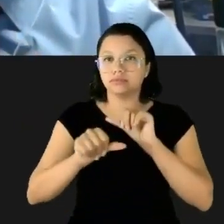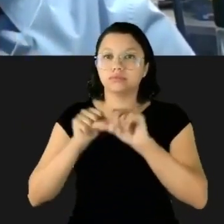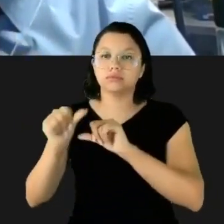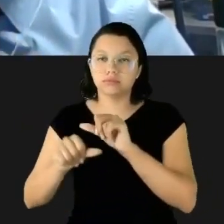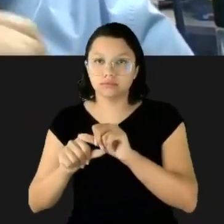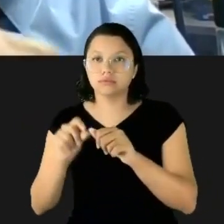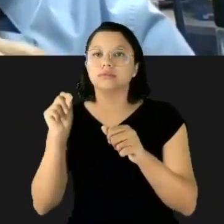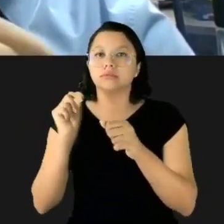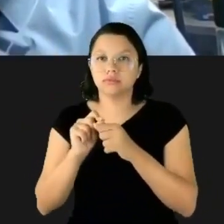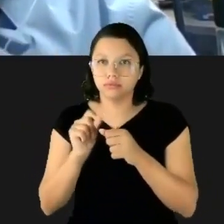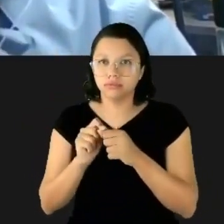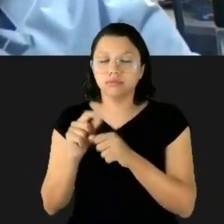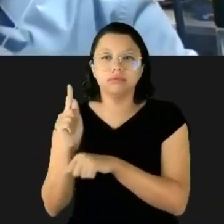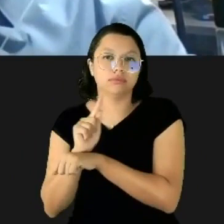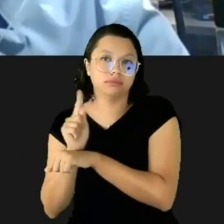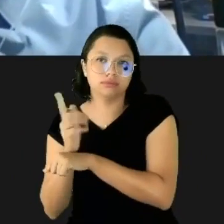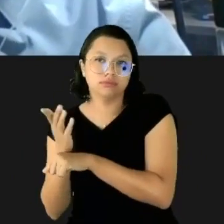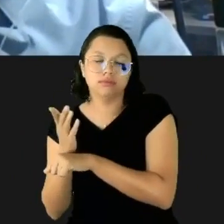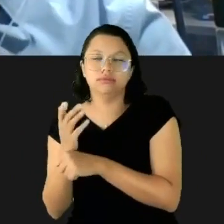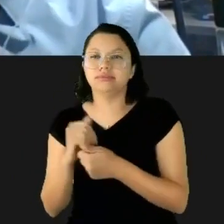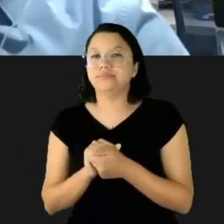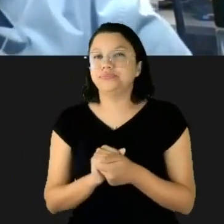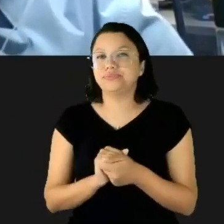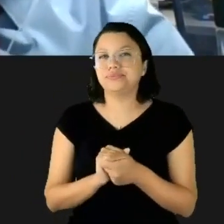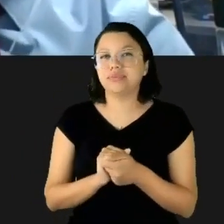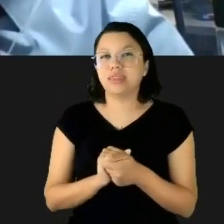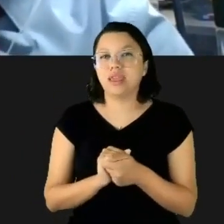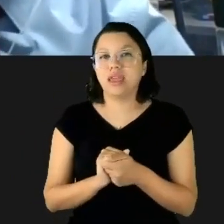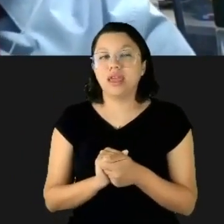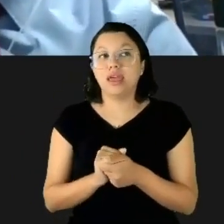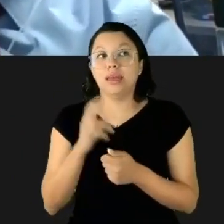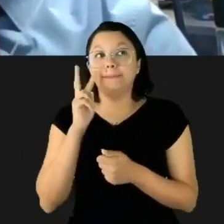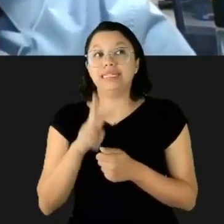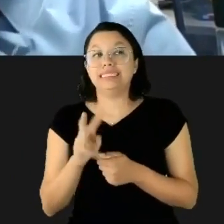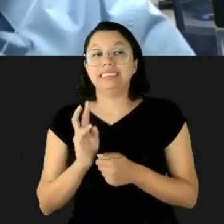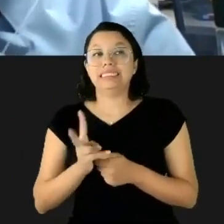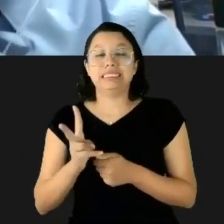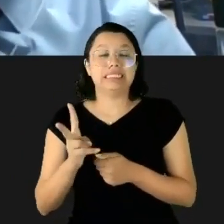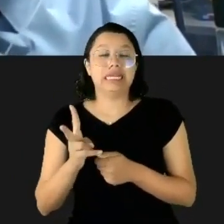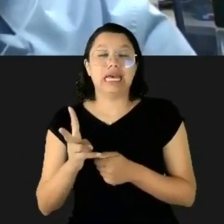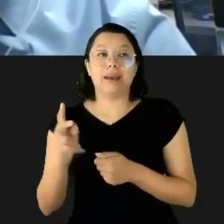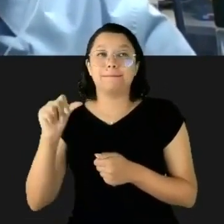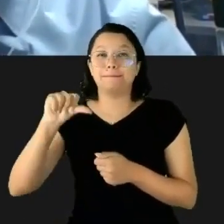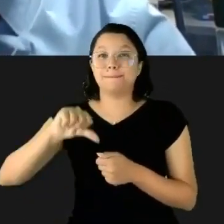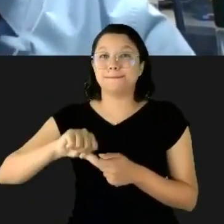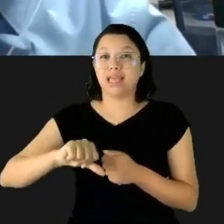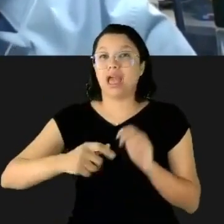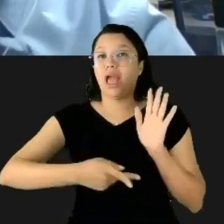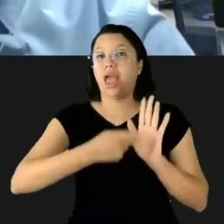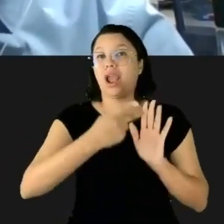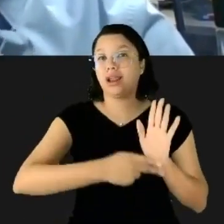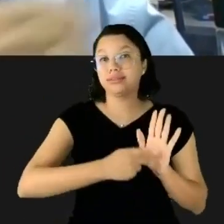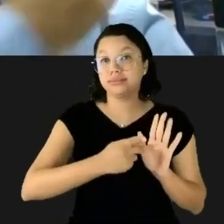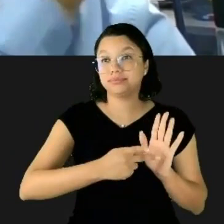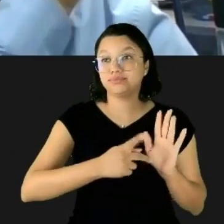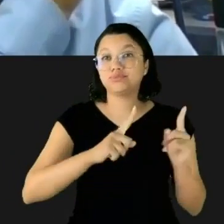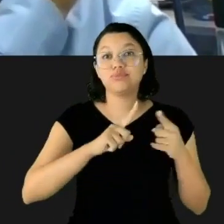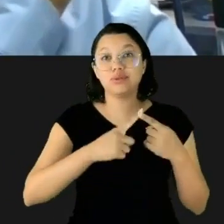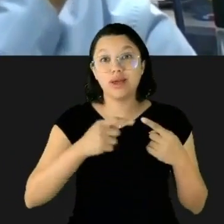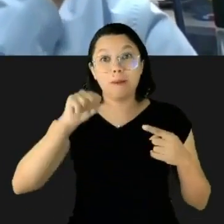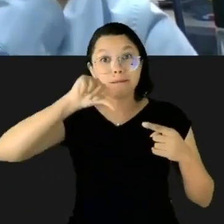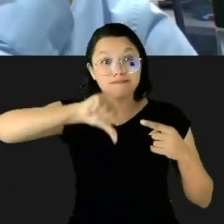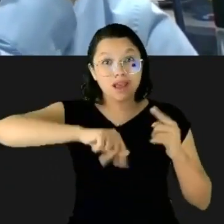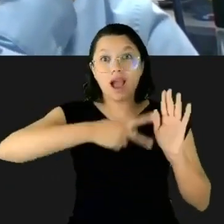Faço aqui o improviso sempre a pior das situações, o pior planejamento ainda é melhor do que o